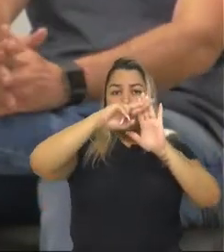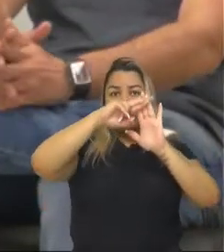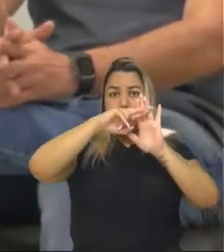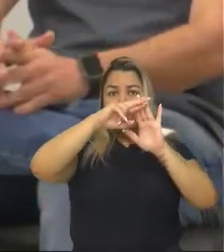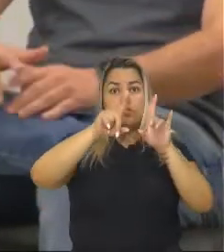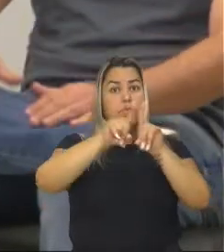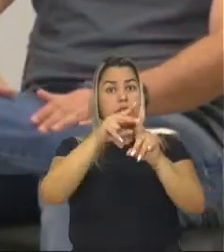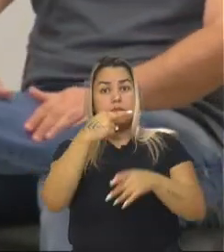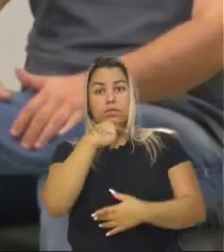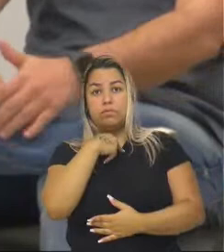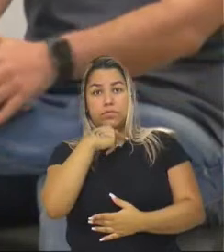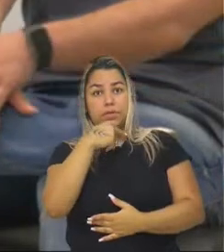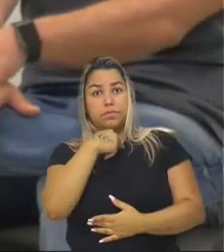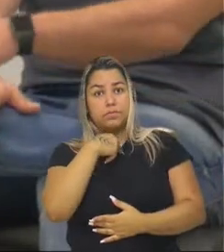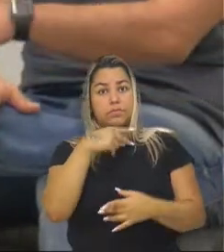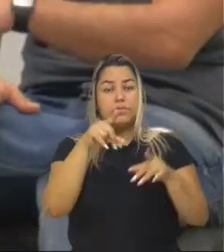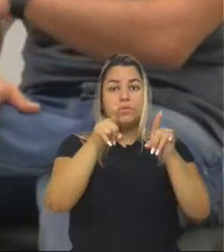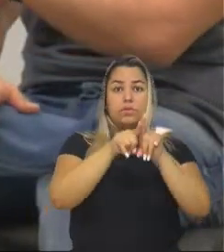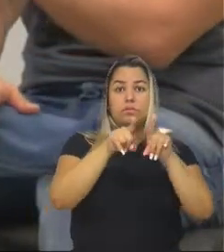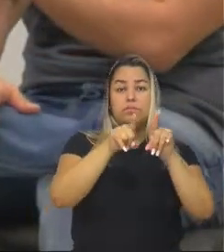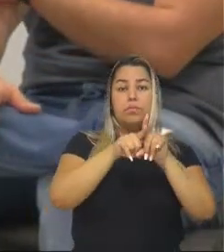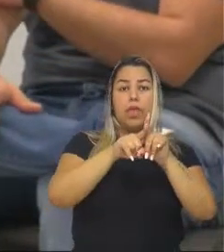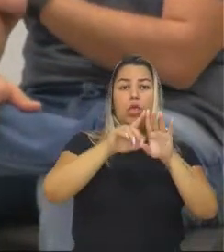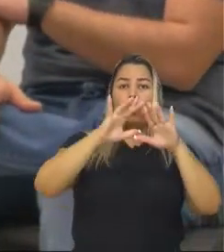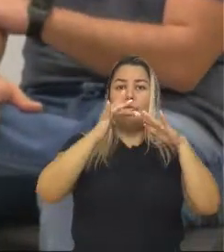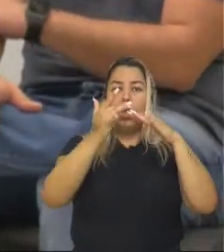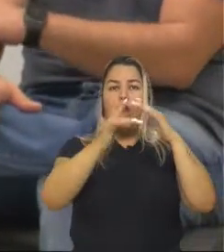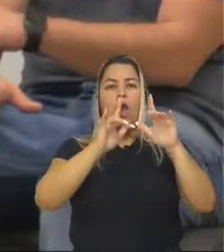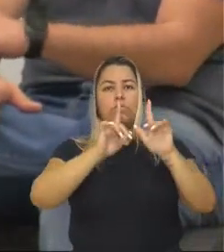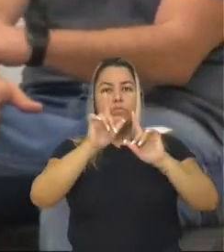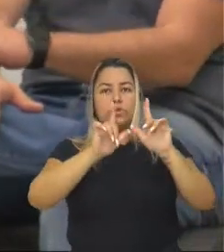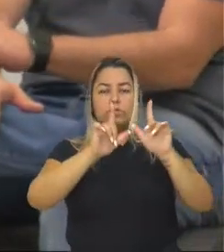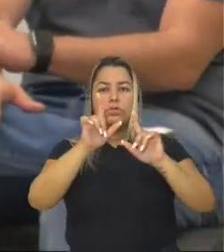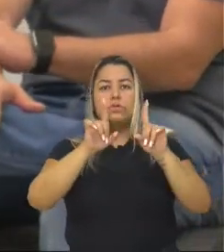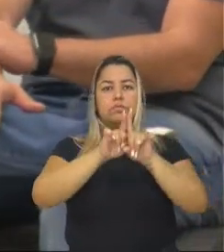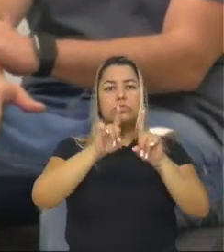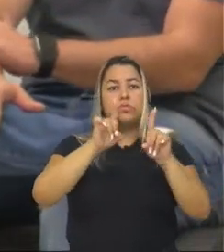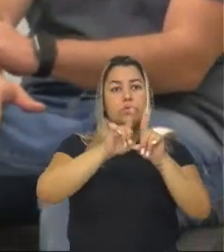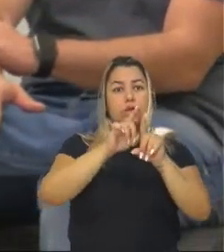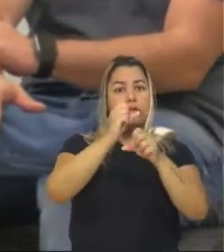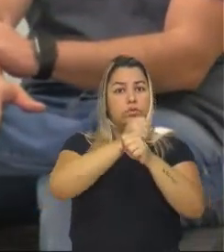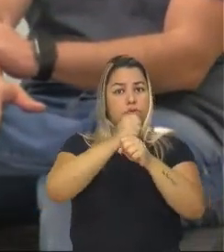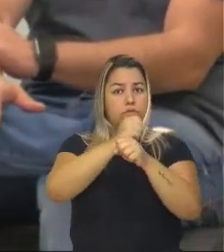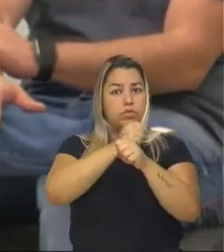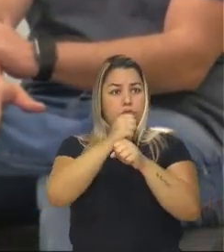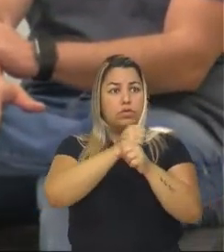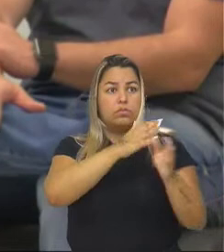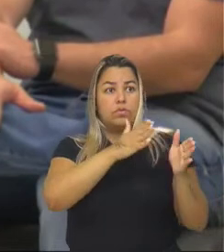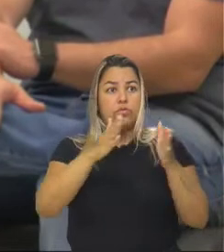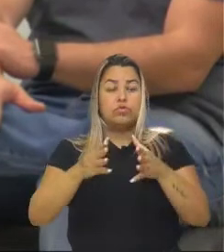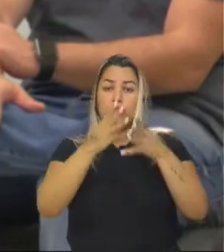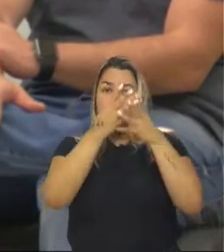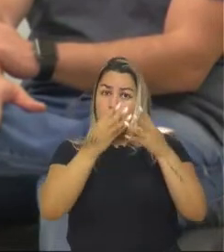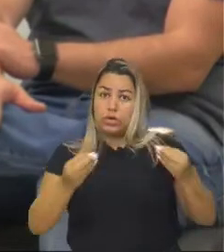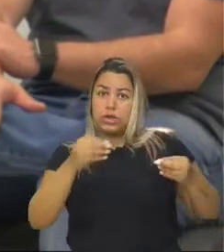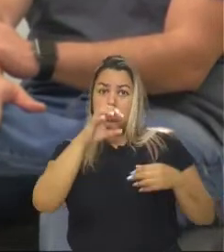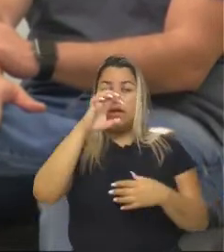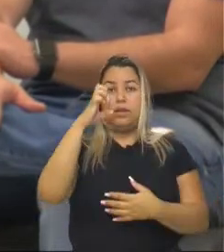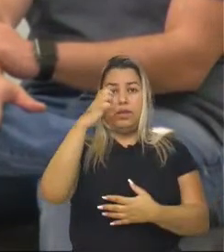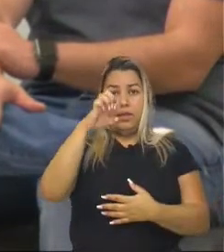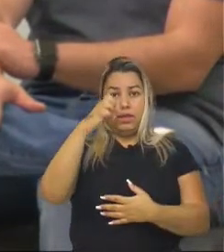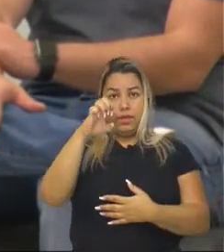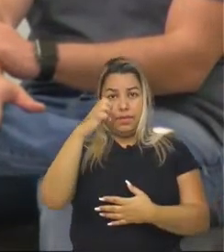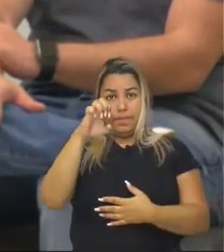não proibir aquilo que a mídia passou a chamar, a partir daquele ano, de processo de cura gay. As